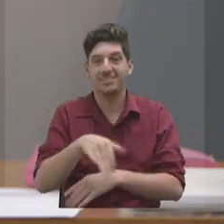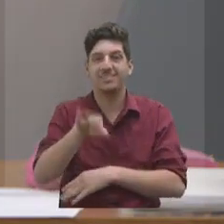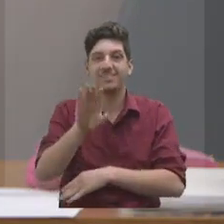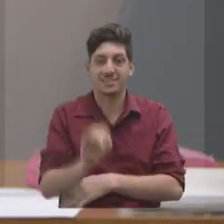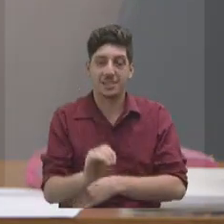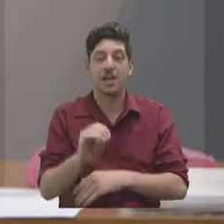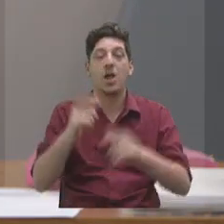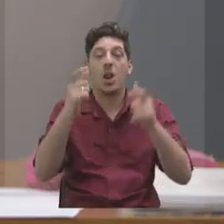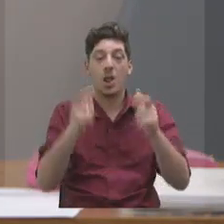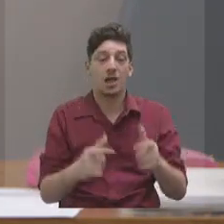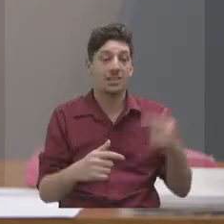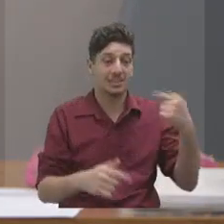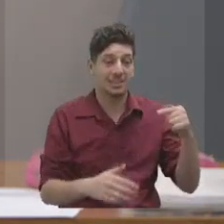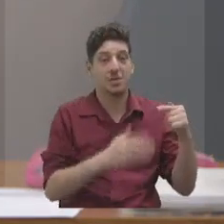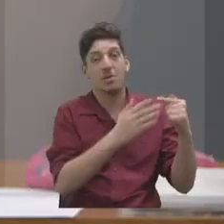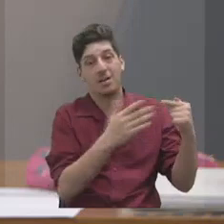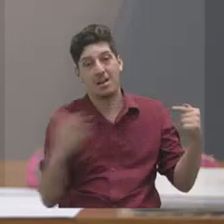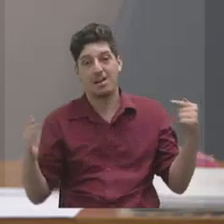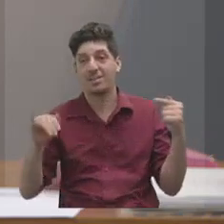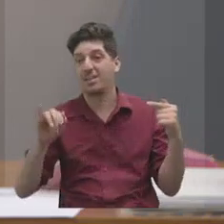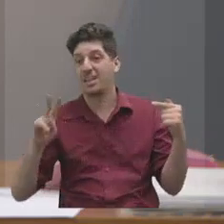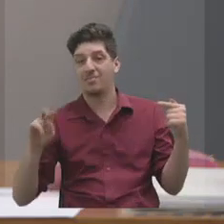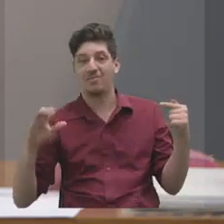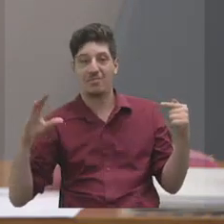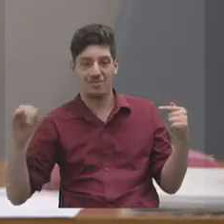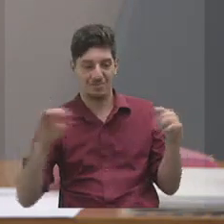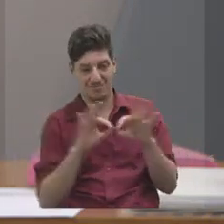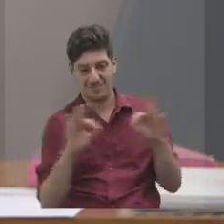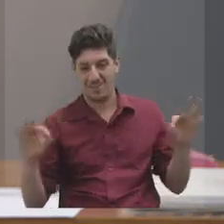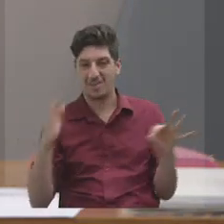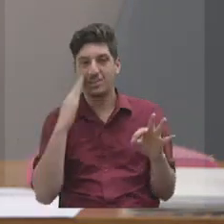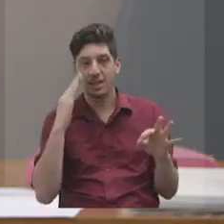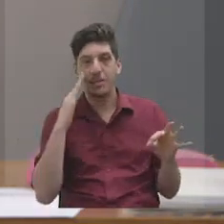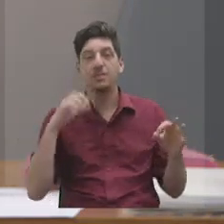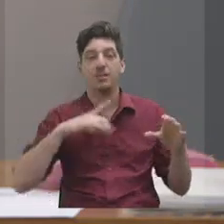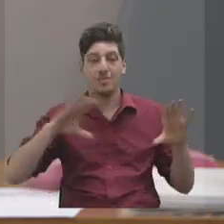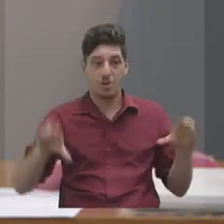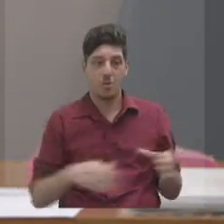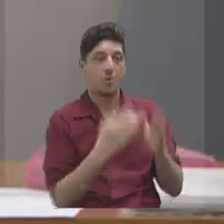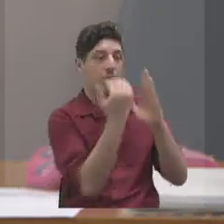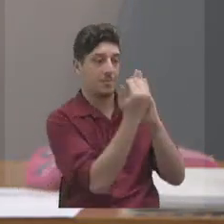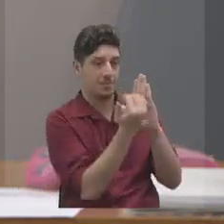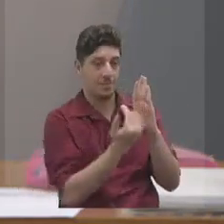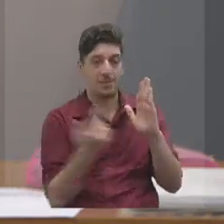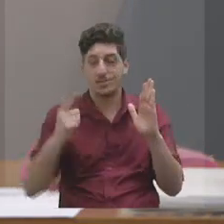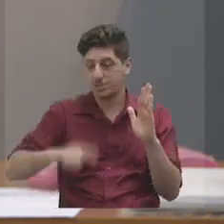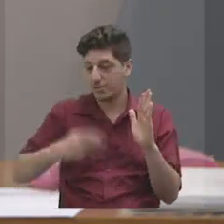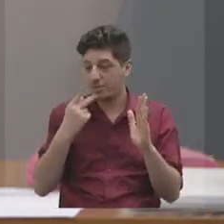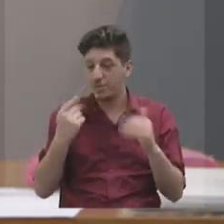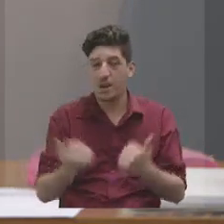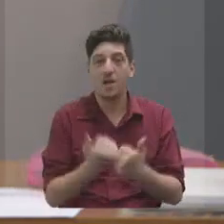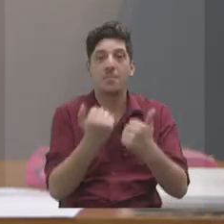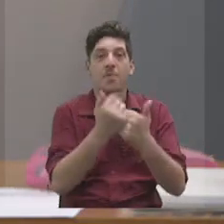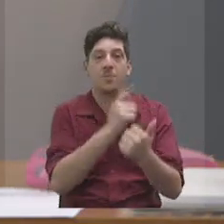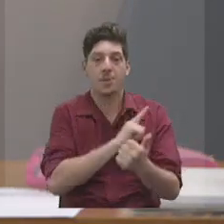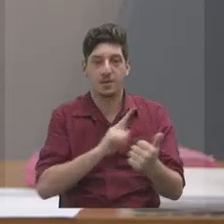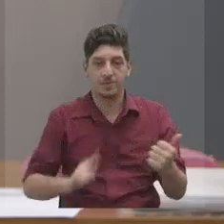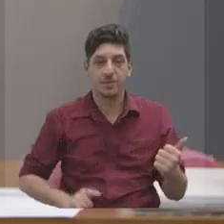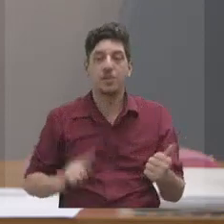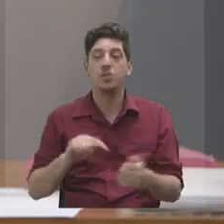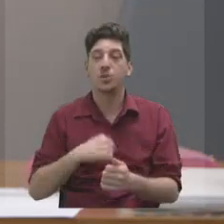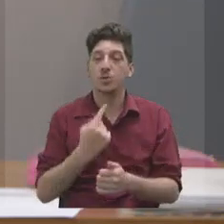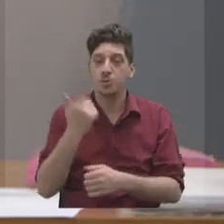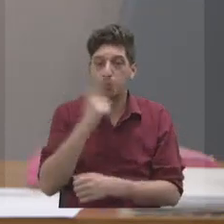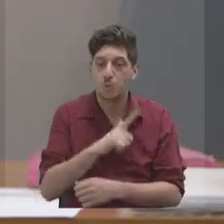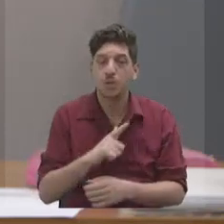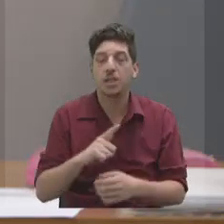Lagoas a ao acesso da Iveco dentro de um pacote né E aí o reforço que né o apoio patrocínio do governador então a gente conseguiu uma uma